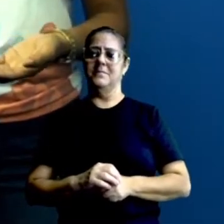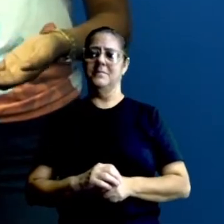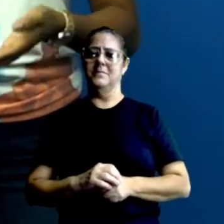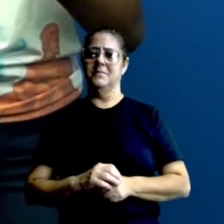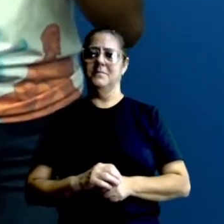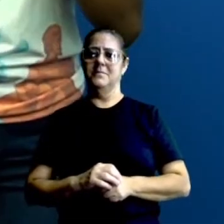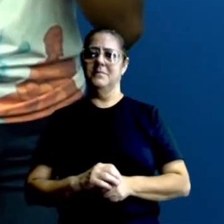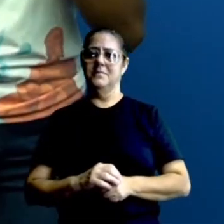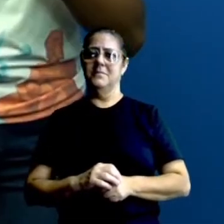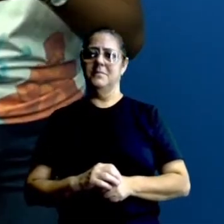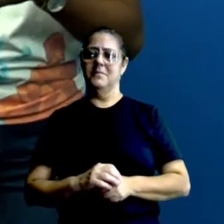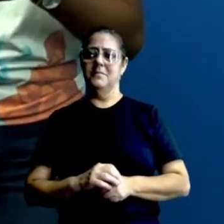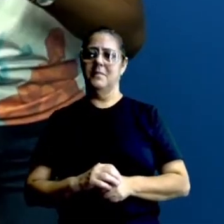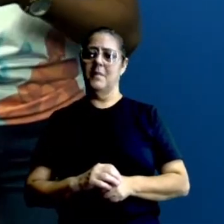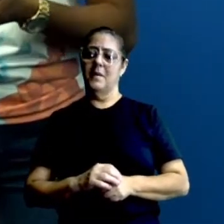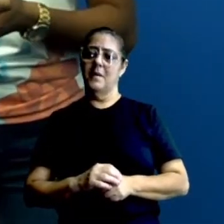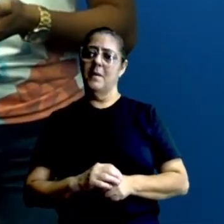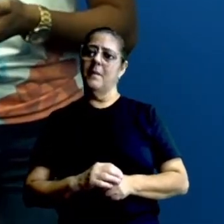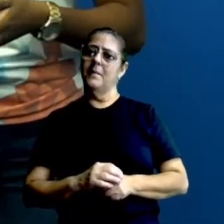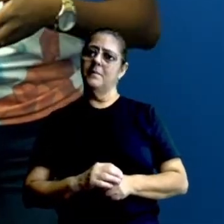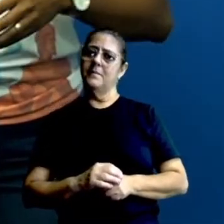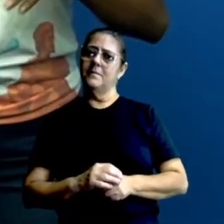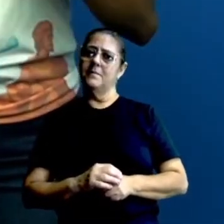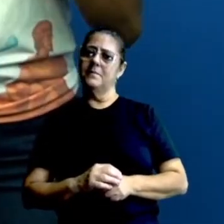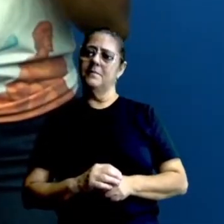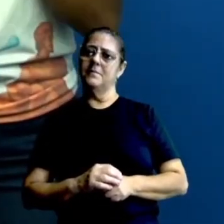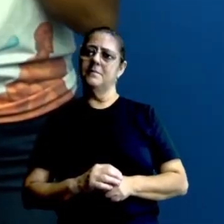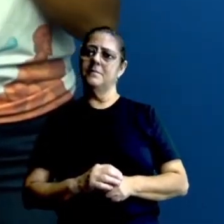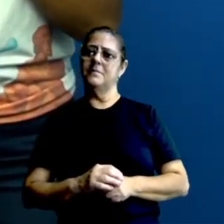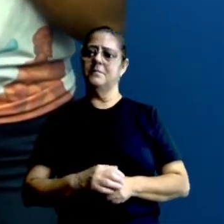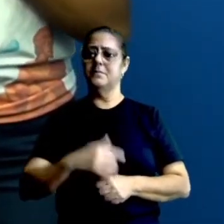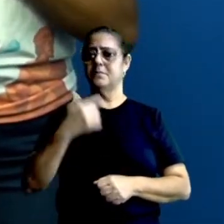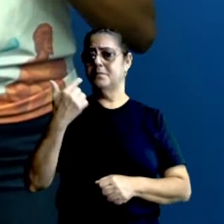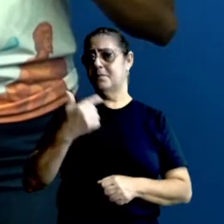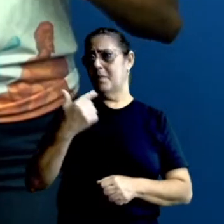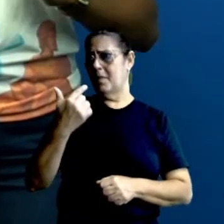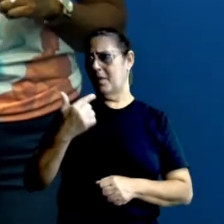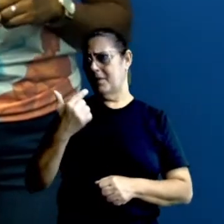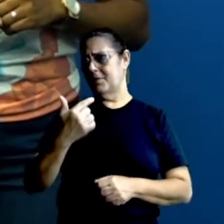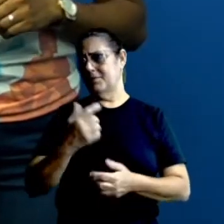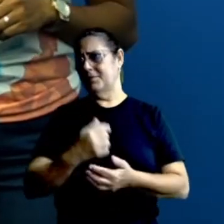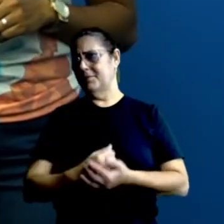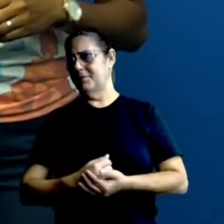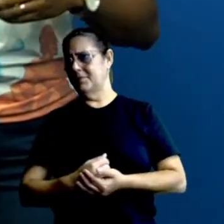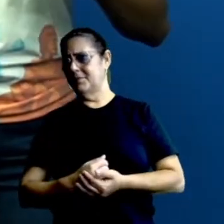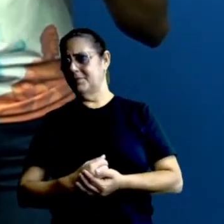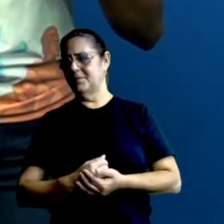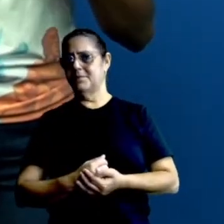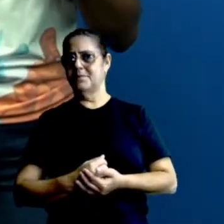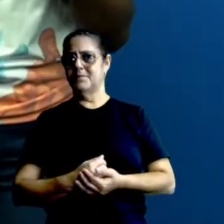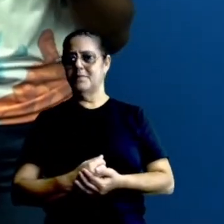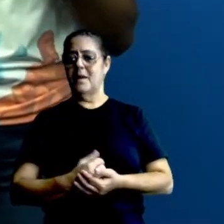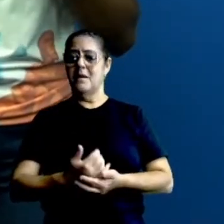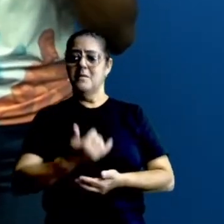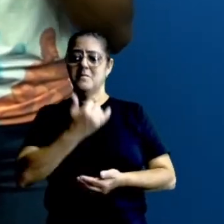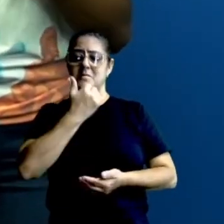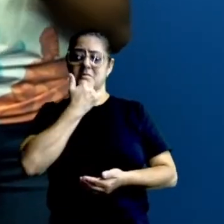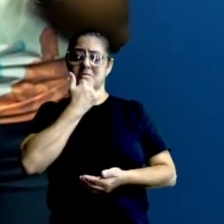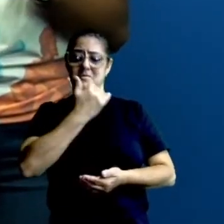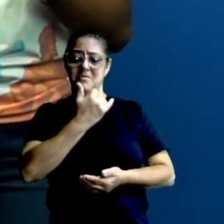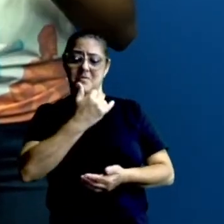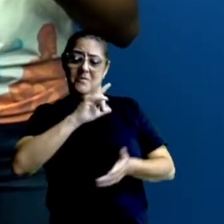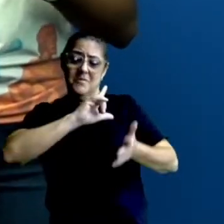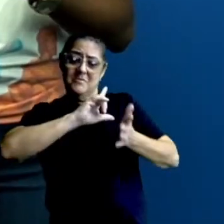entrar? Então, may I come in? A segunda está logo do ladinho. Me desculpe,